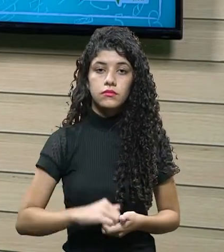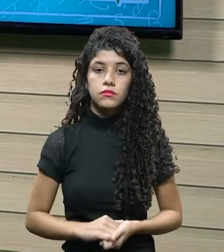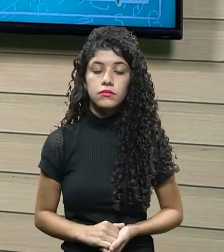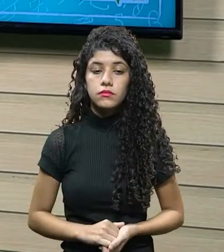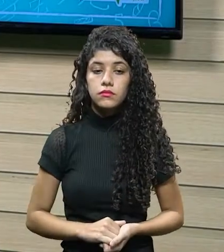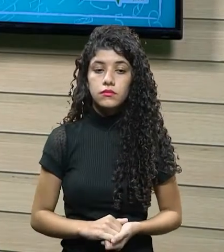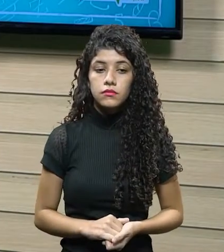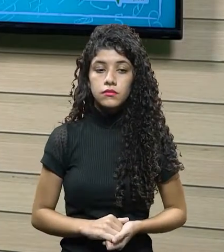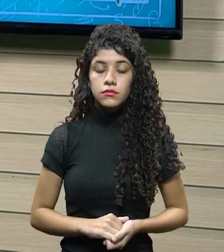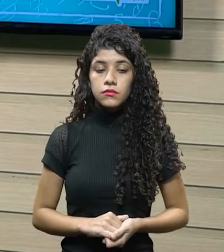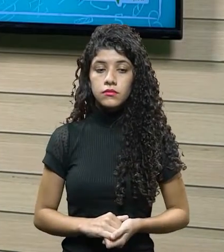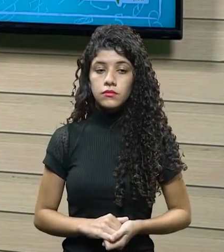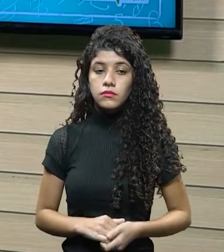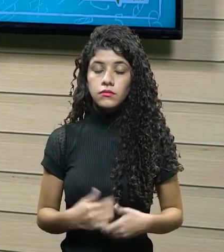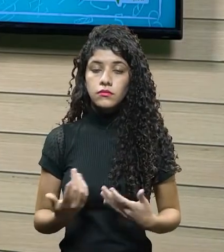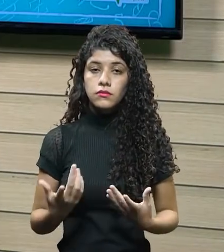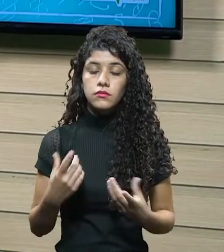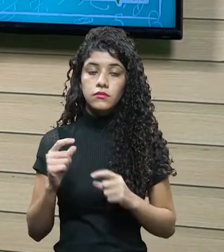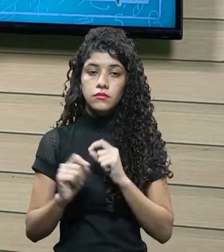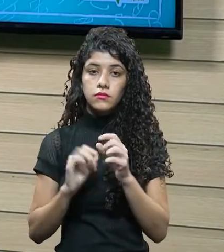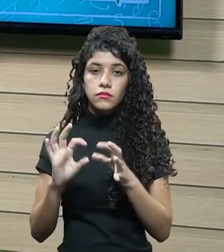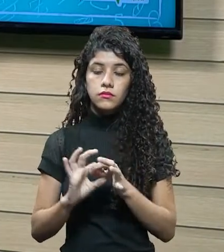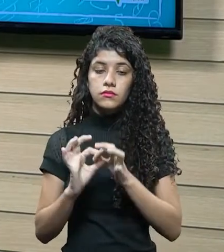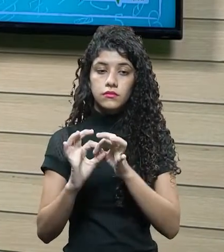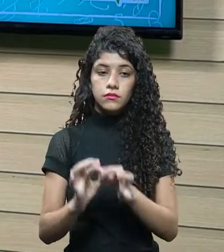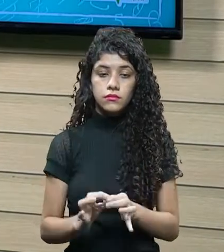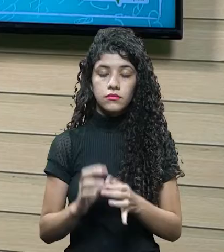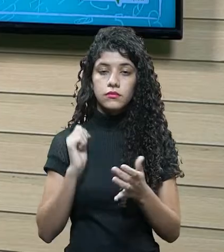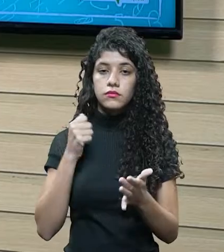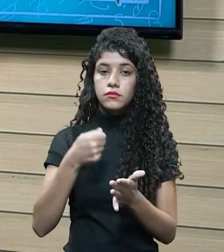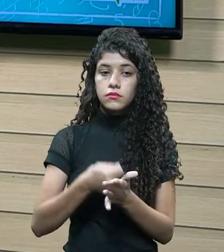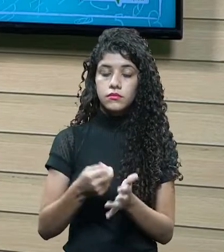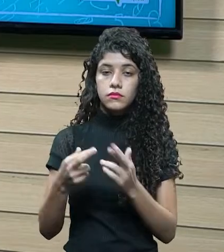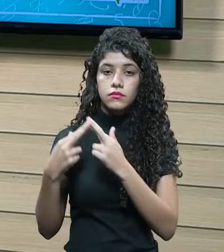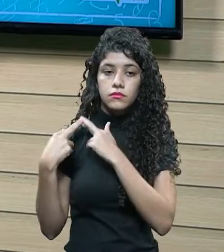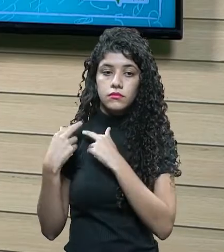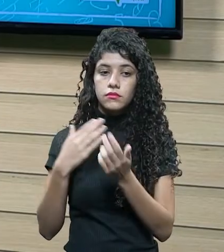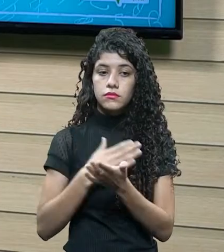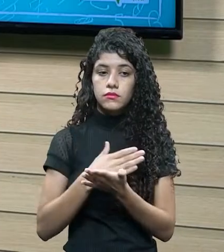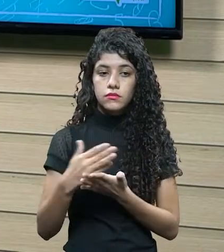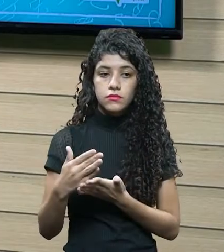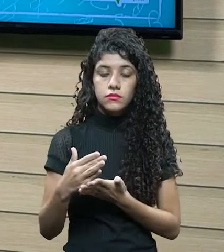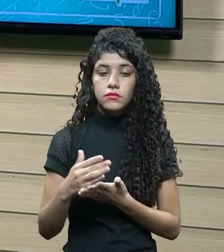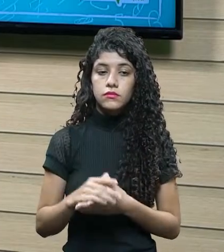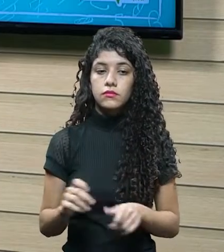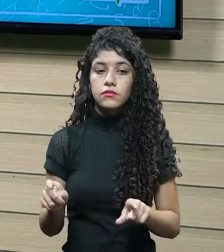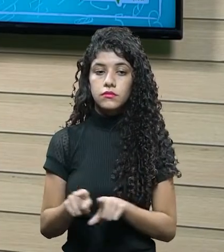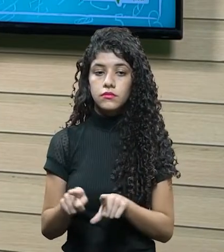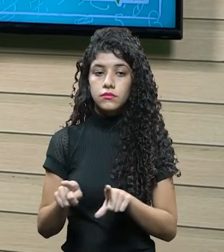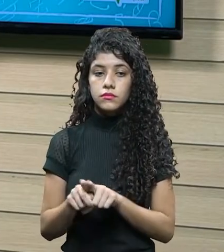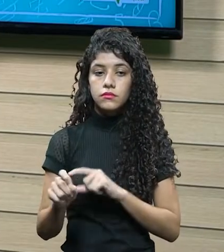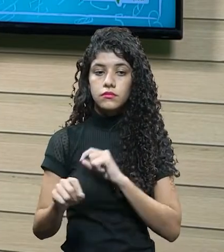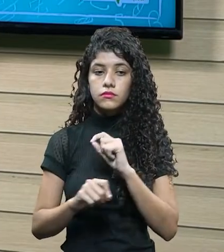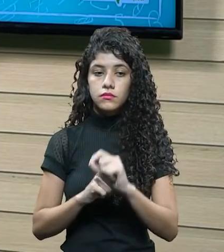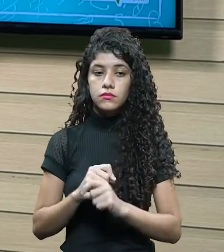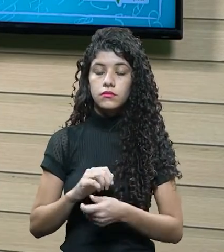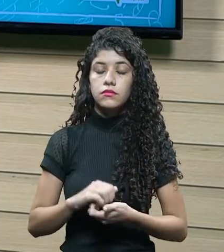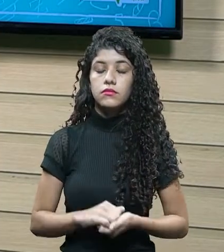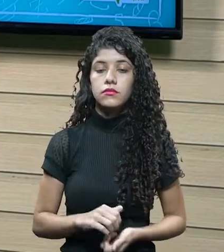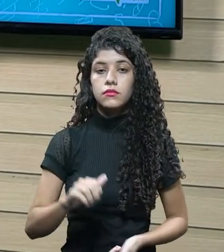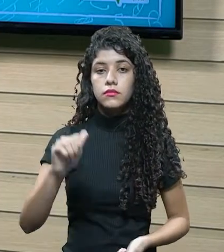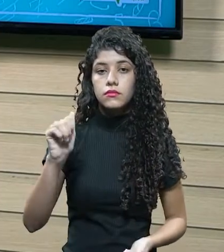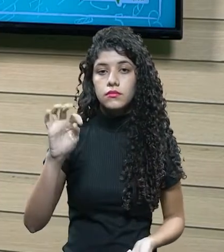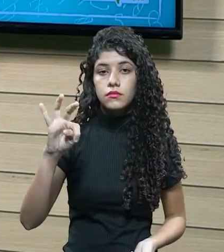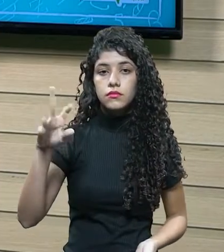salários a pagar, dívidas a pagar. Então já vamos vincular aqui as obrigações como origem, passivo, e também o